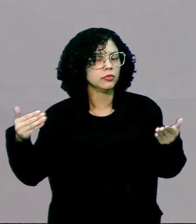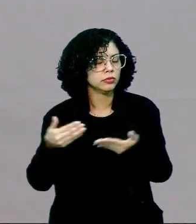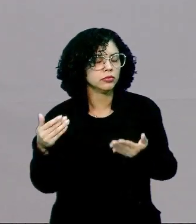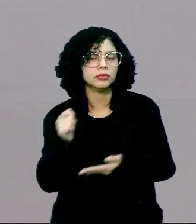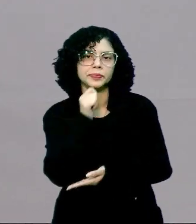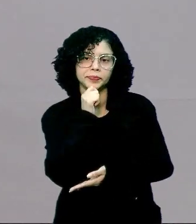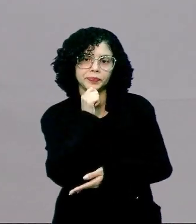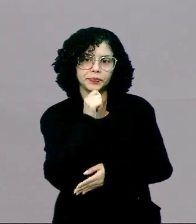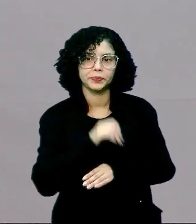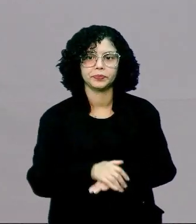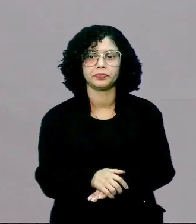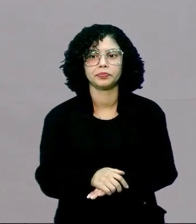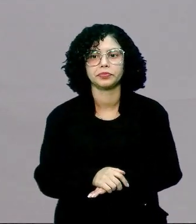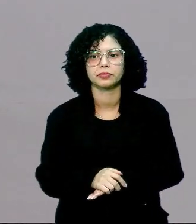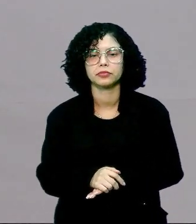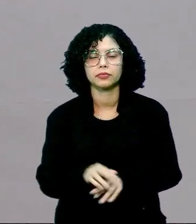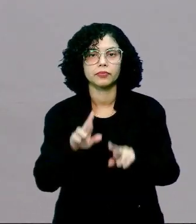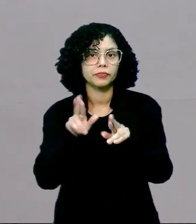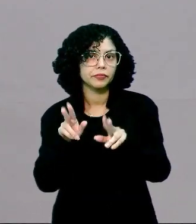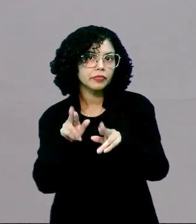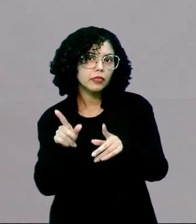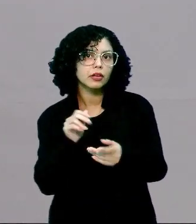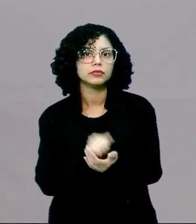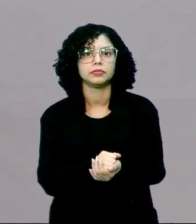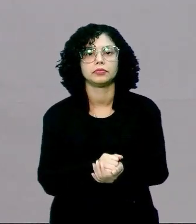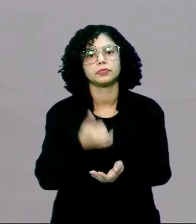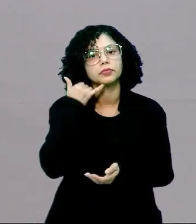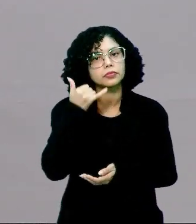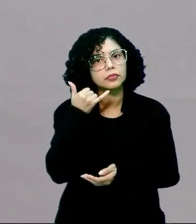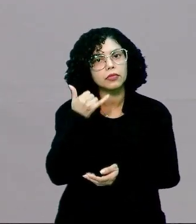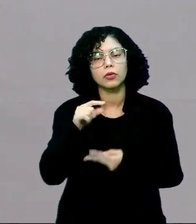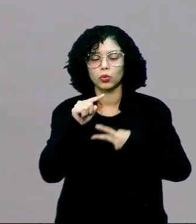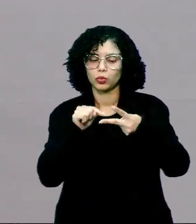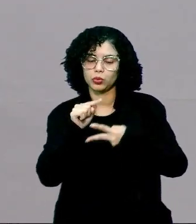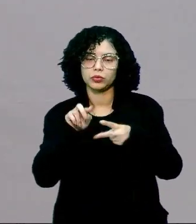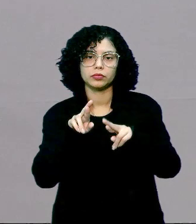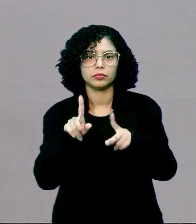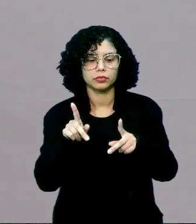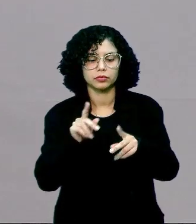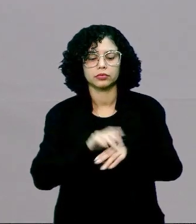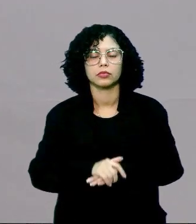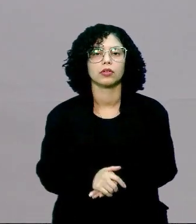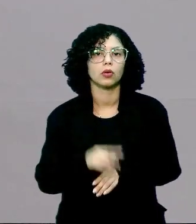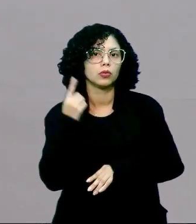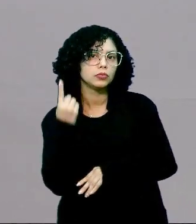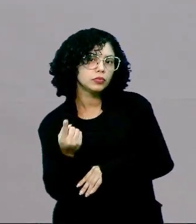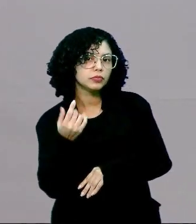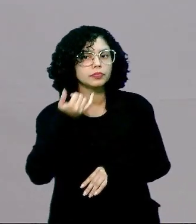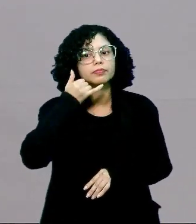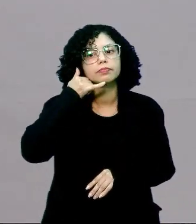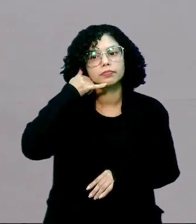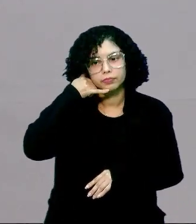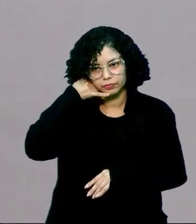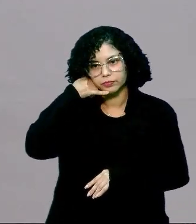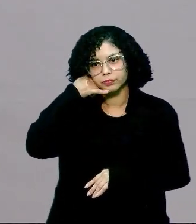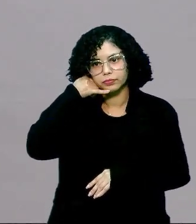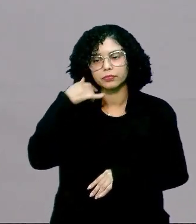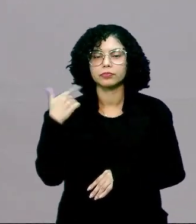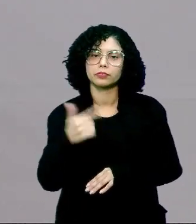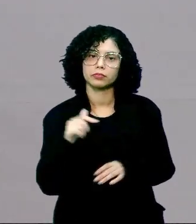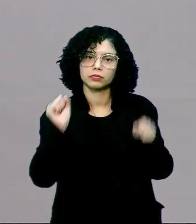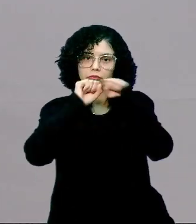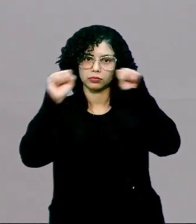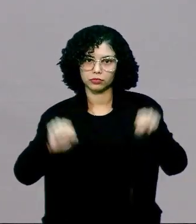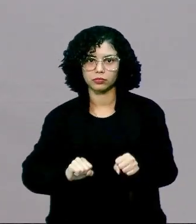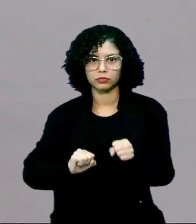nós temos hoje. Então, a diferença entre o cell phone e o smartphone é que o cell phone, ele não tem um